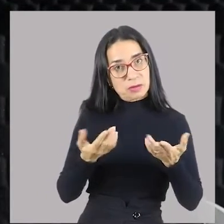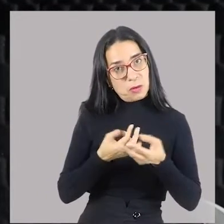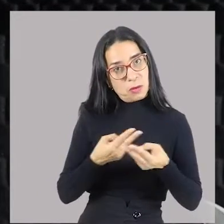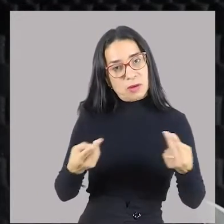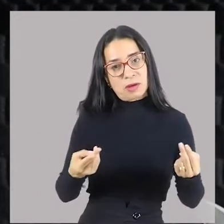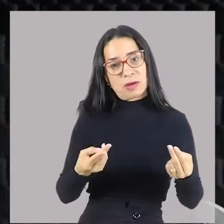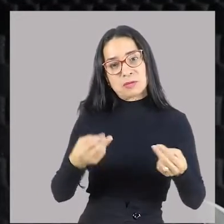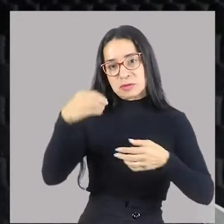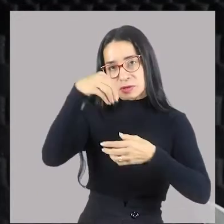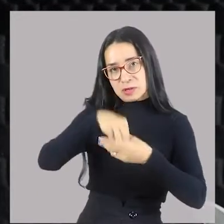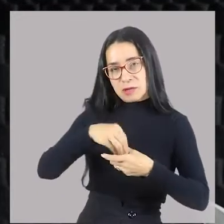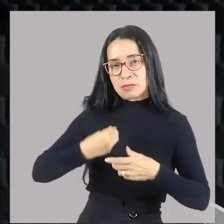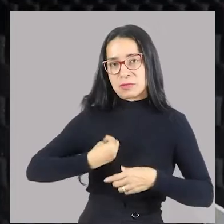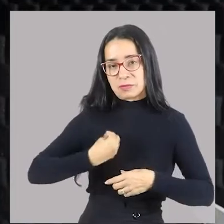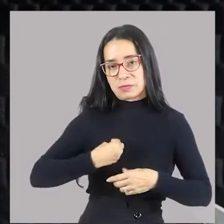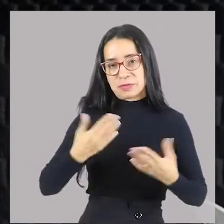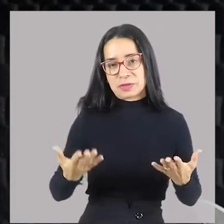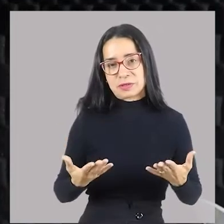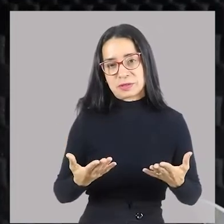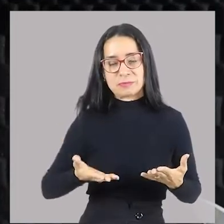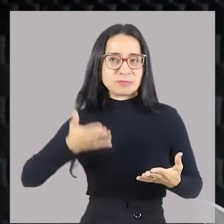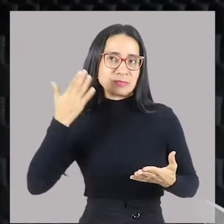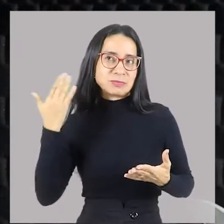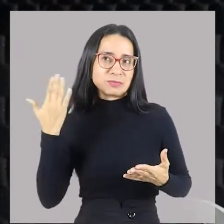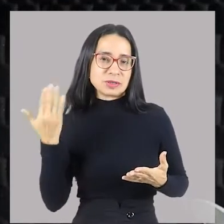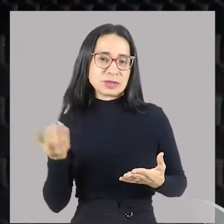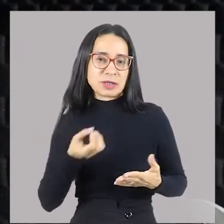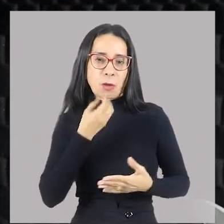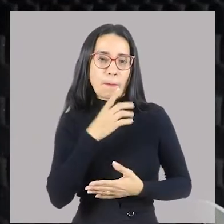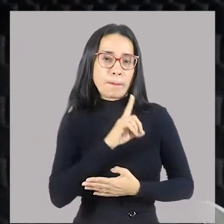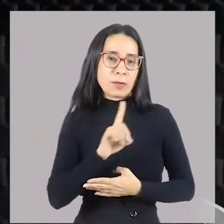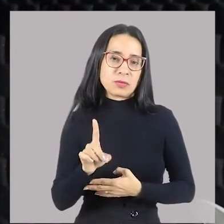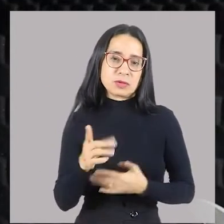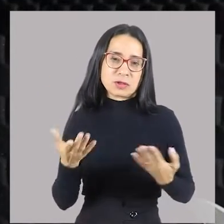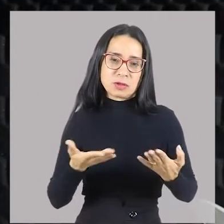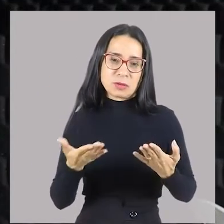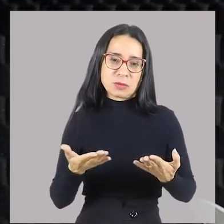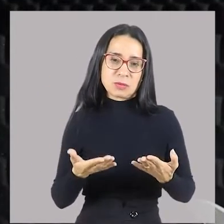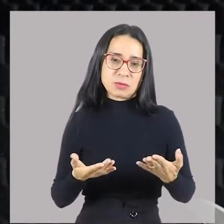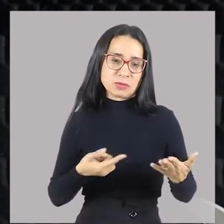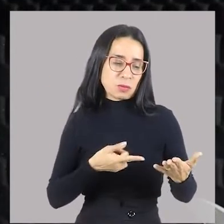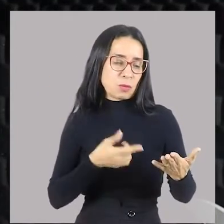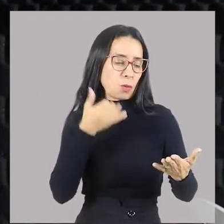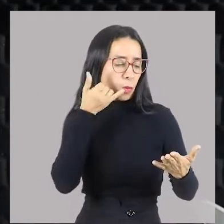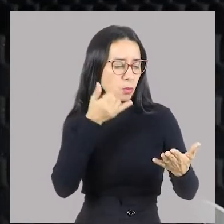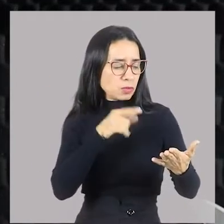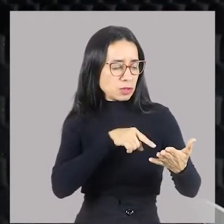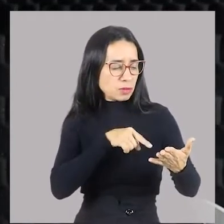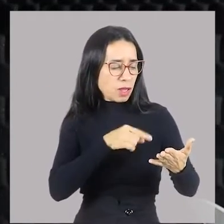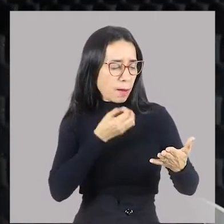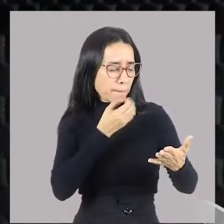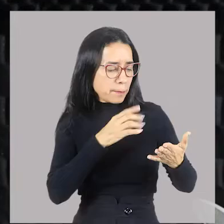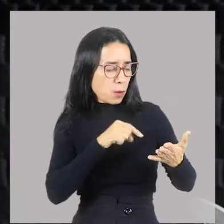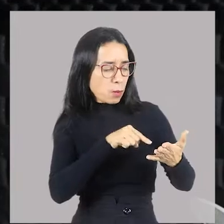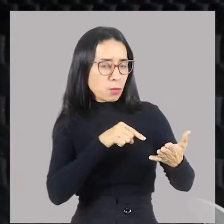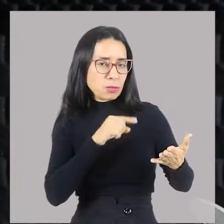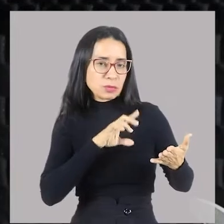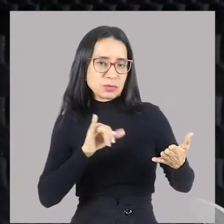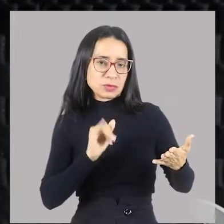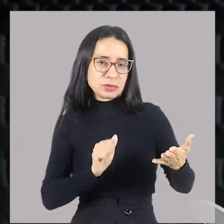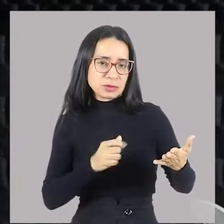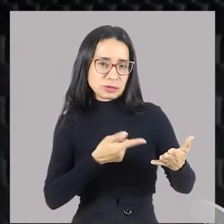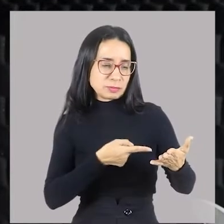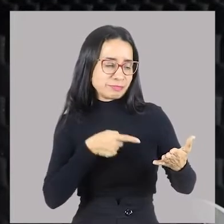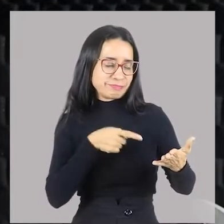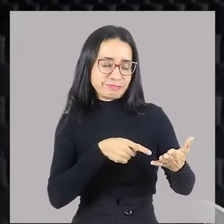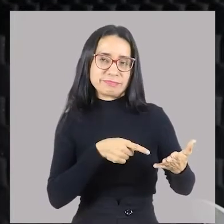cotidiano. Quando a gente, antigamente, né, todo mundo, bom dia, bom dia. Hoje já dá, a gente coloca o celularzinho do ladinho, oi, bom dia, meu celularzinho, já vai